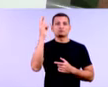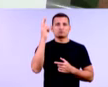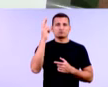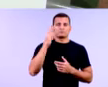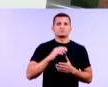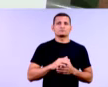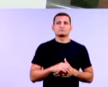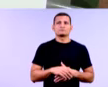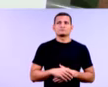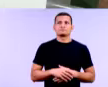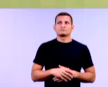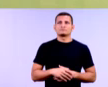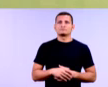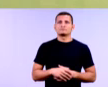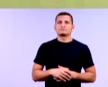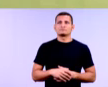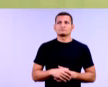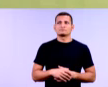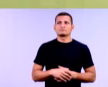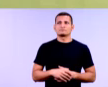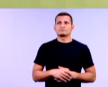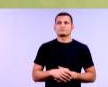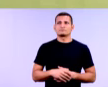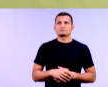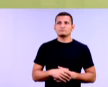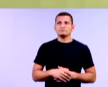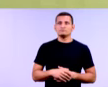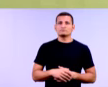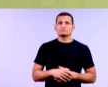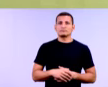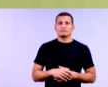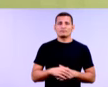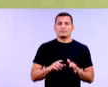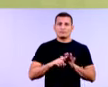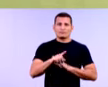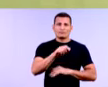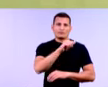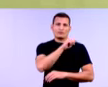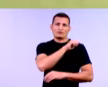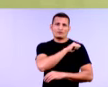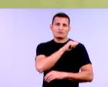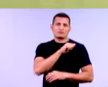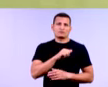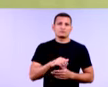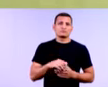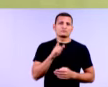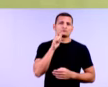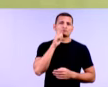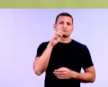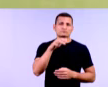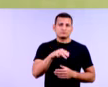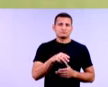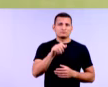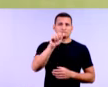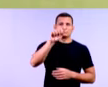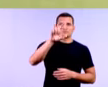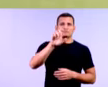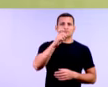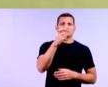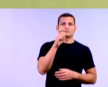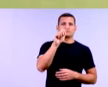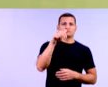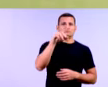certo? Isso mesmo. Aproveito, Ruth, e faço a pergunta dos alunos de Guajará, o Alexandre e o